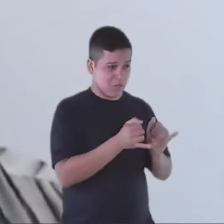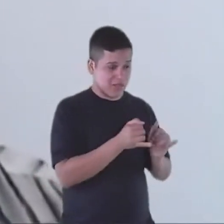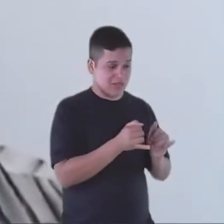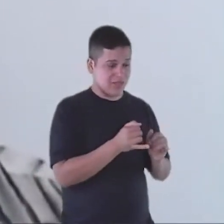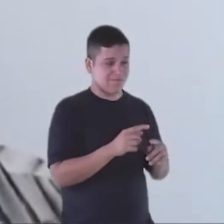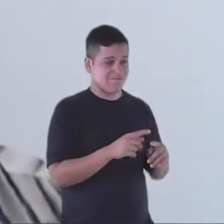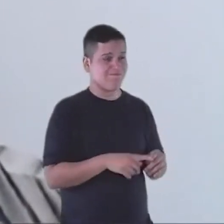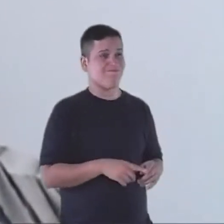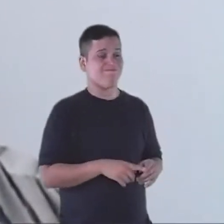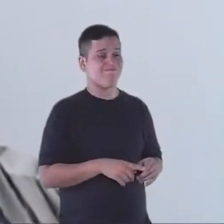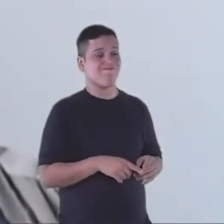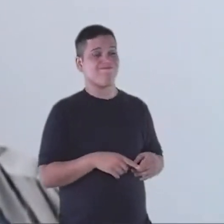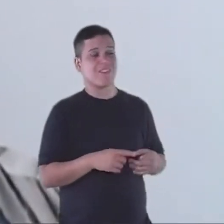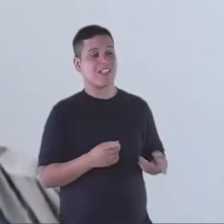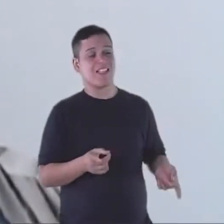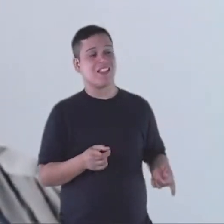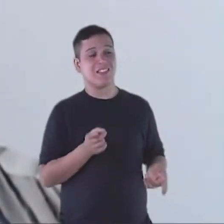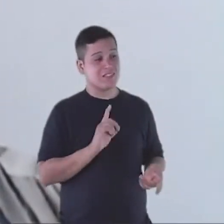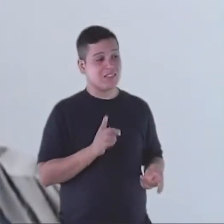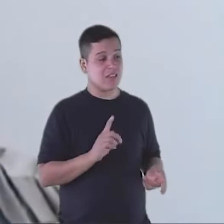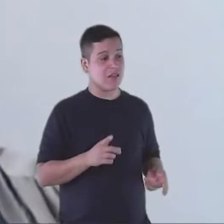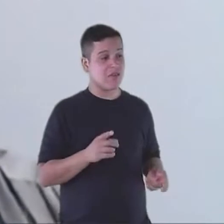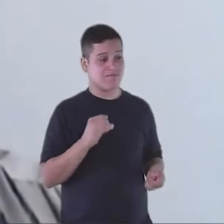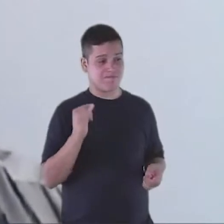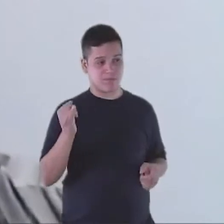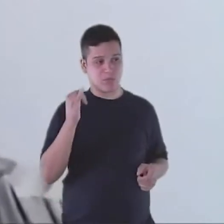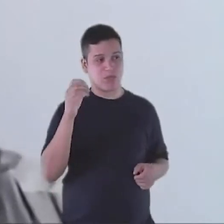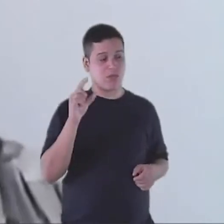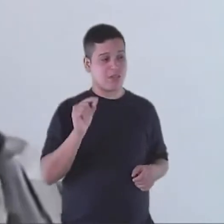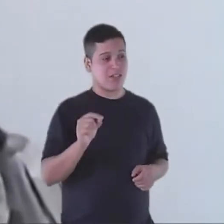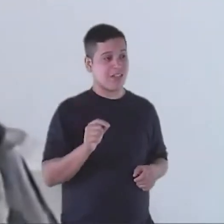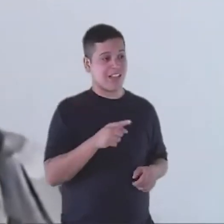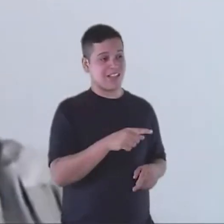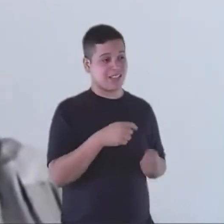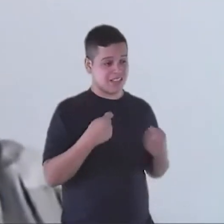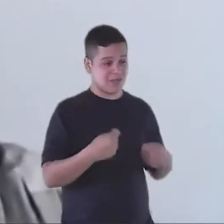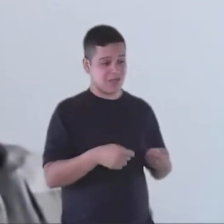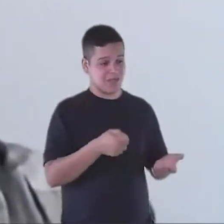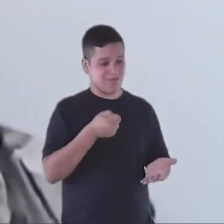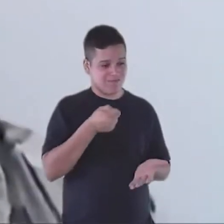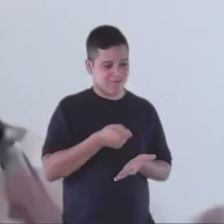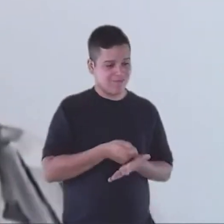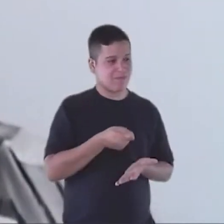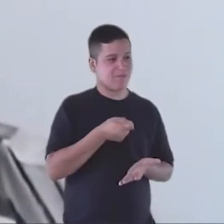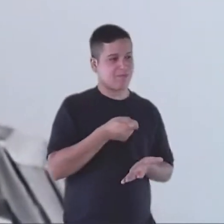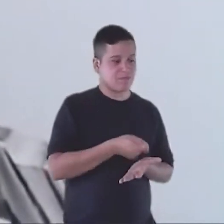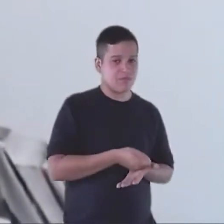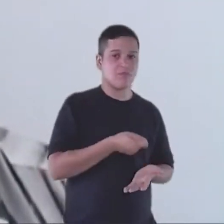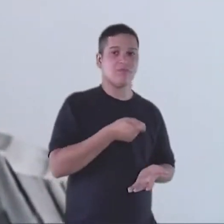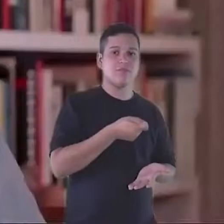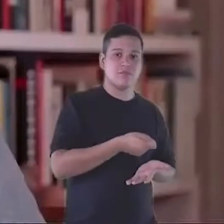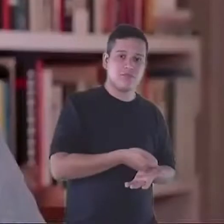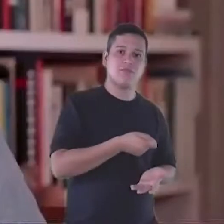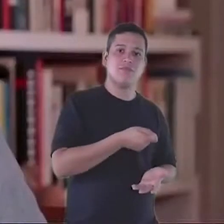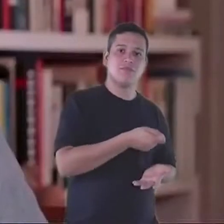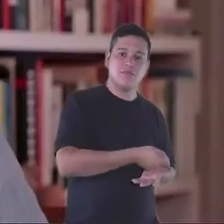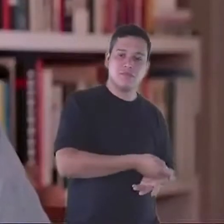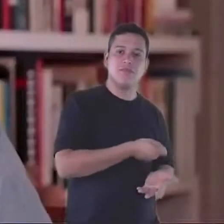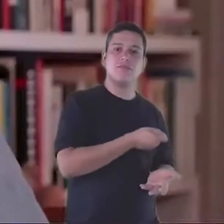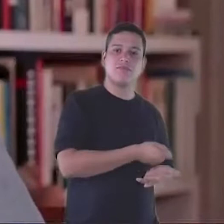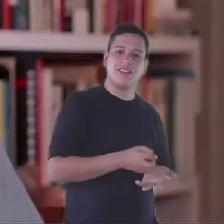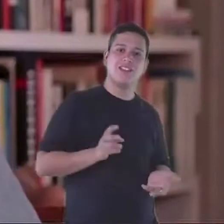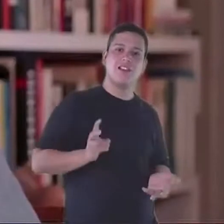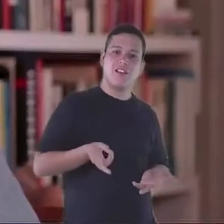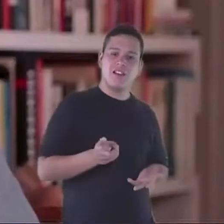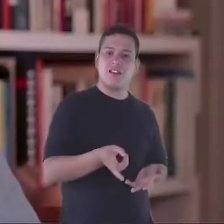mas fazer com que a insistência seja afetuosa, despertar a